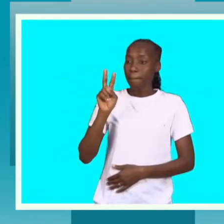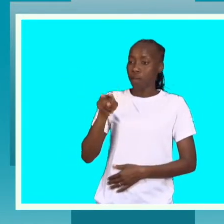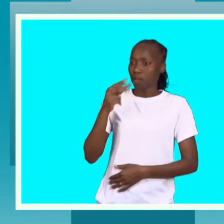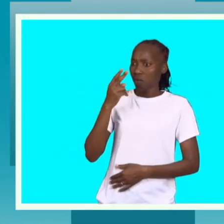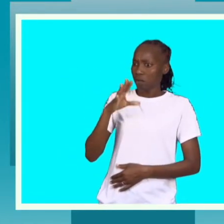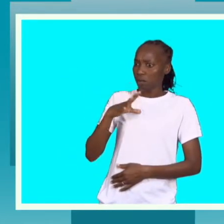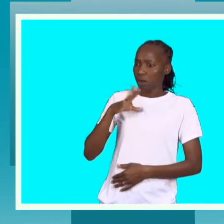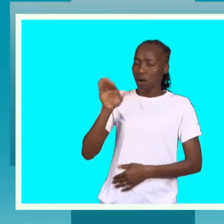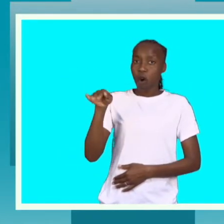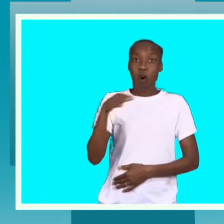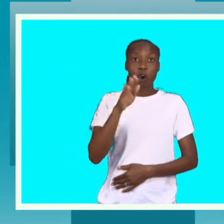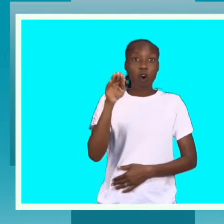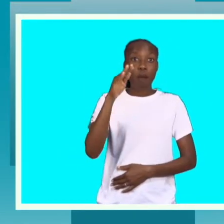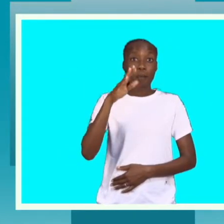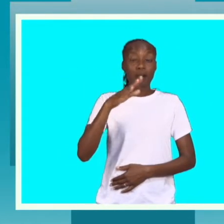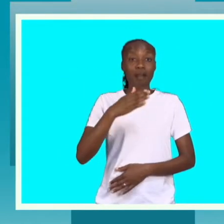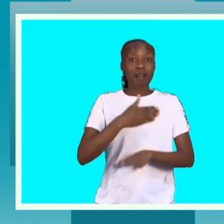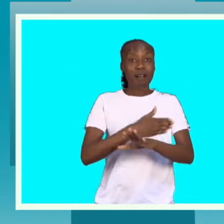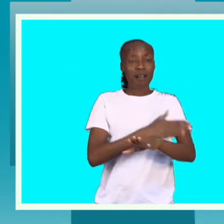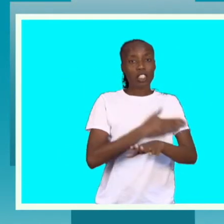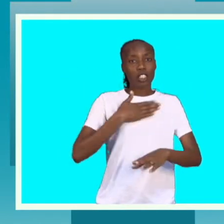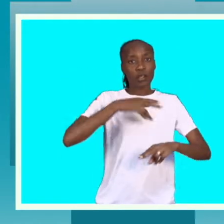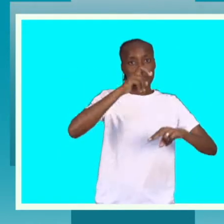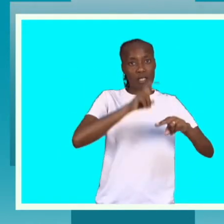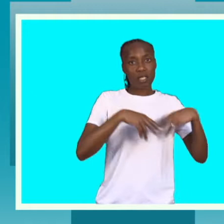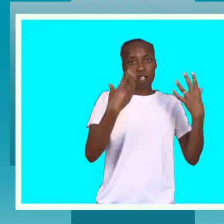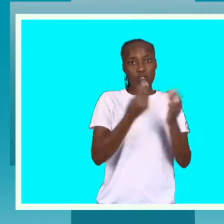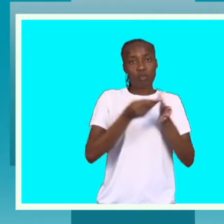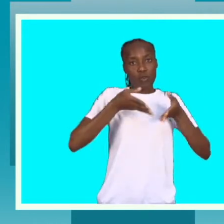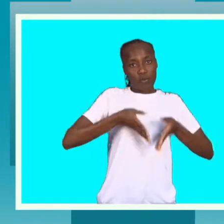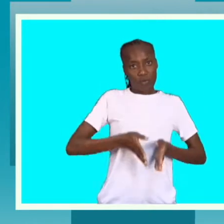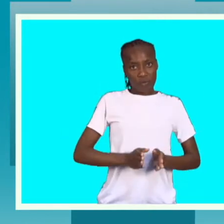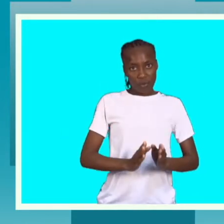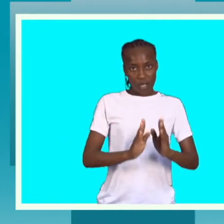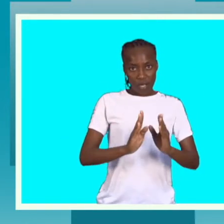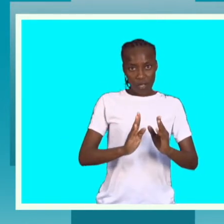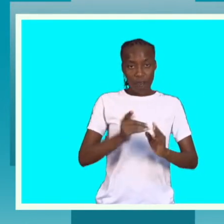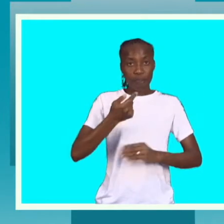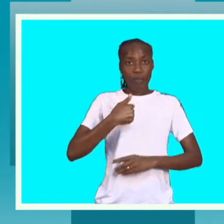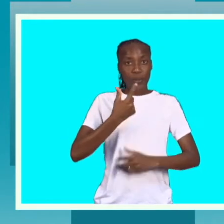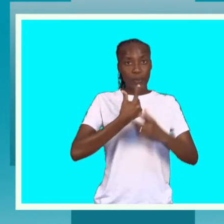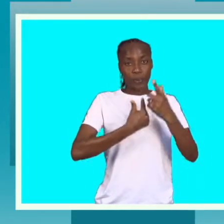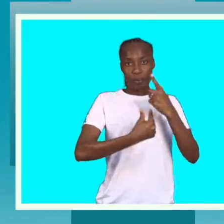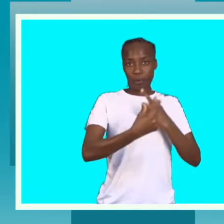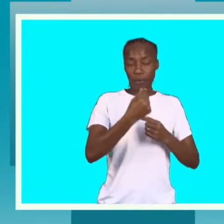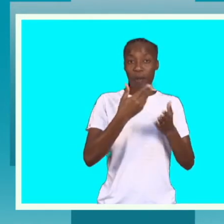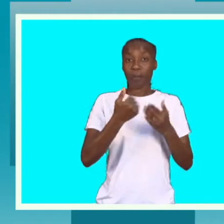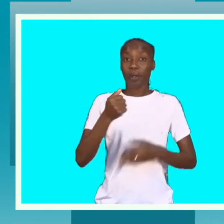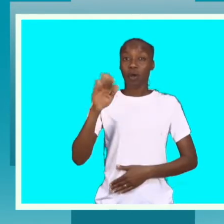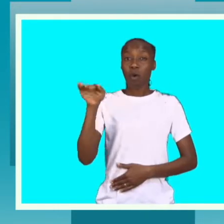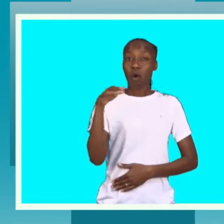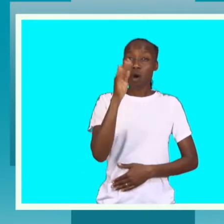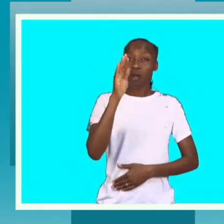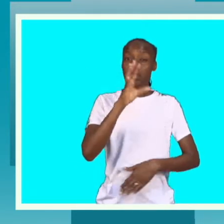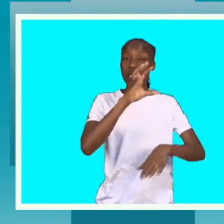cobra, estava sentada com a minha filha. Eu saio dessa parte. Pelo caso, ela cobra mesmo quando nem morda ele, mas